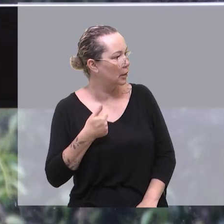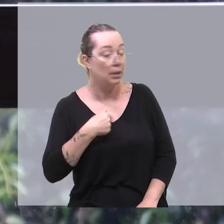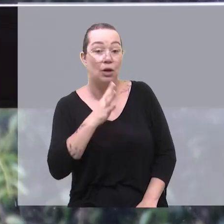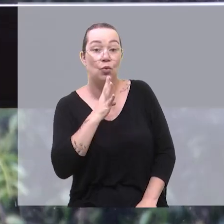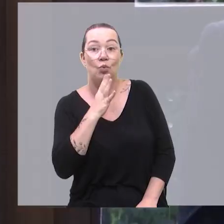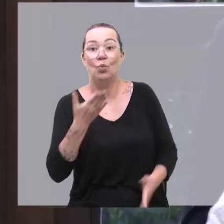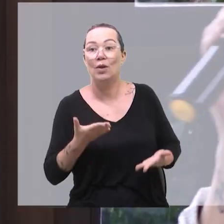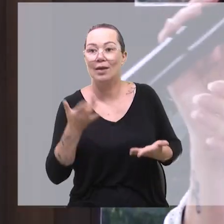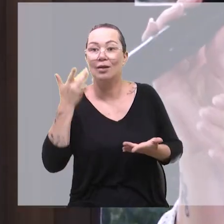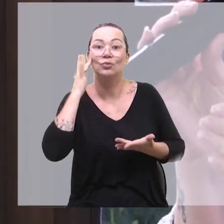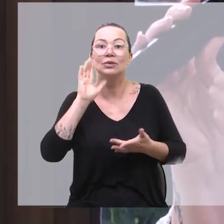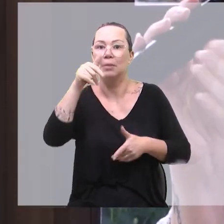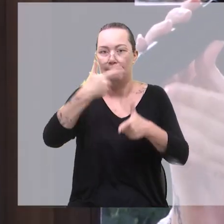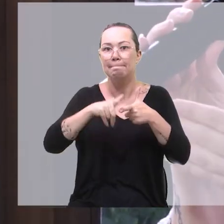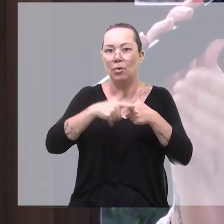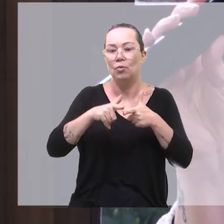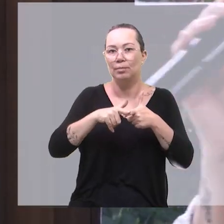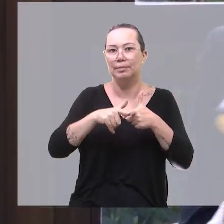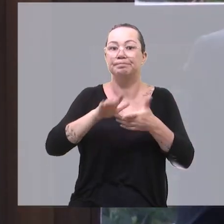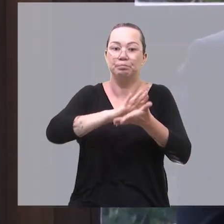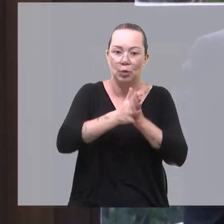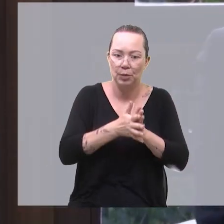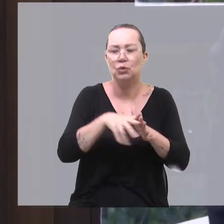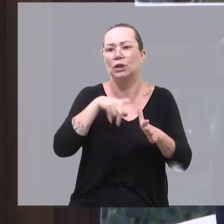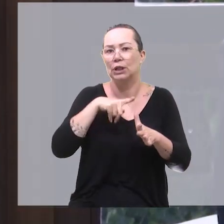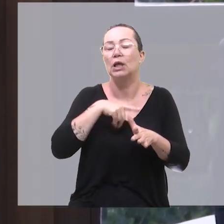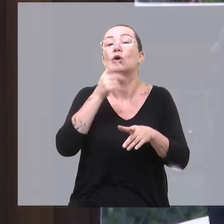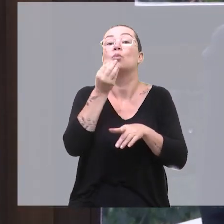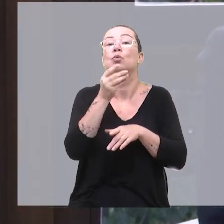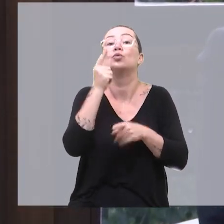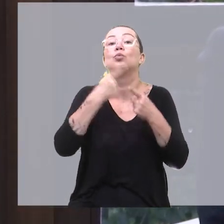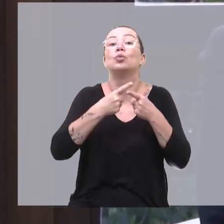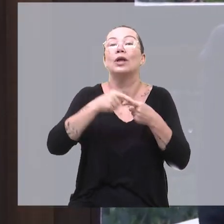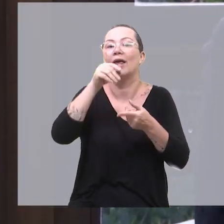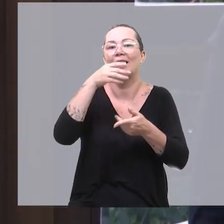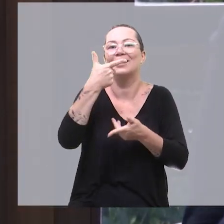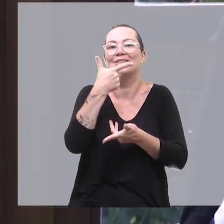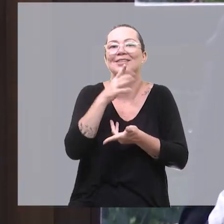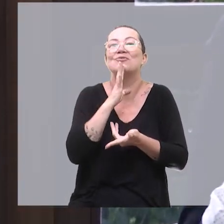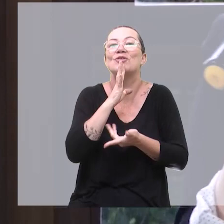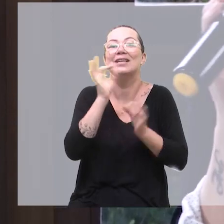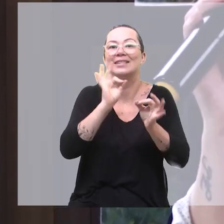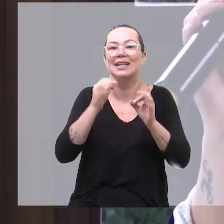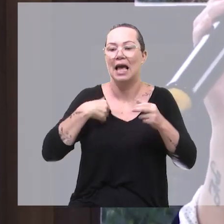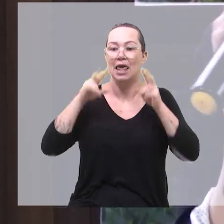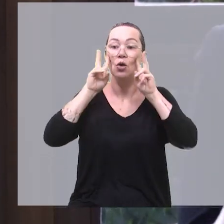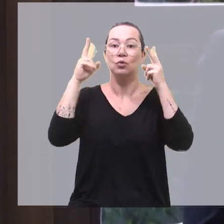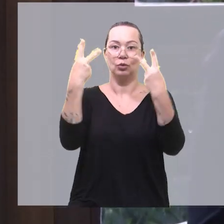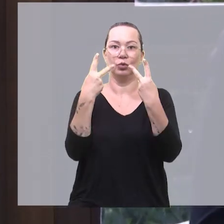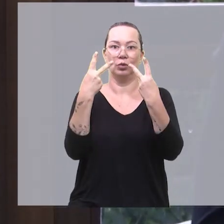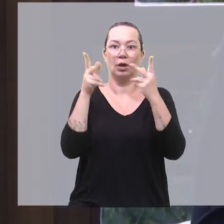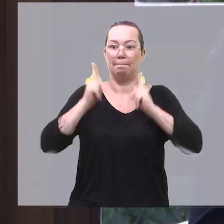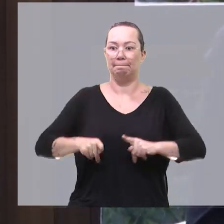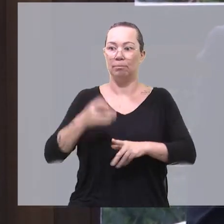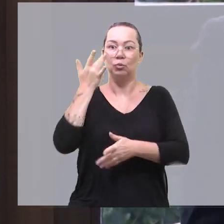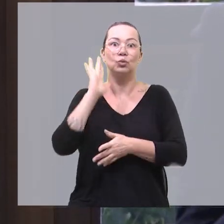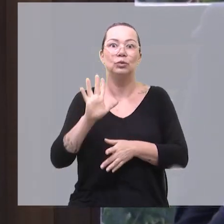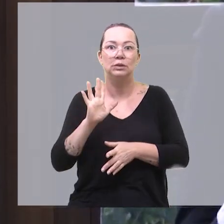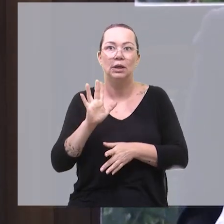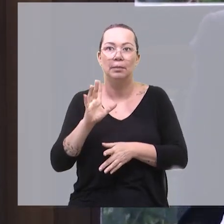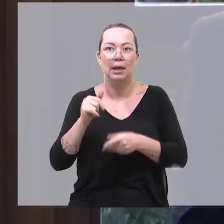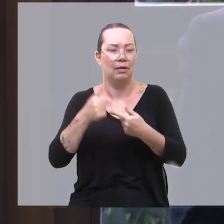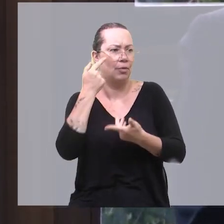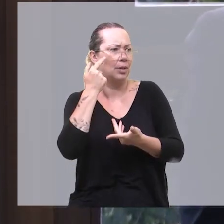falta de conhecimento, que é um dos grandes problemas que a gente tem. Preconceito também vem muito da falta de conhecimento. Eu sou daltônica. Se a pessoa não sabe, primeiro ela vai